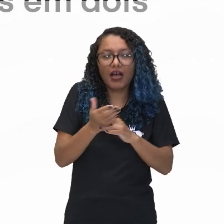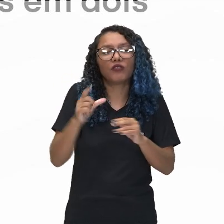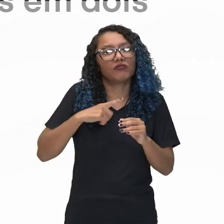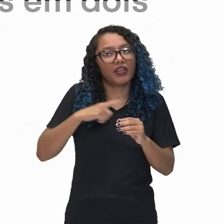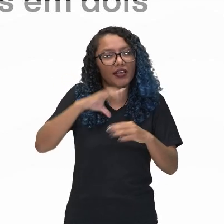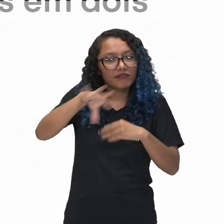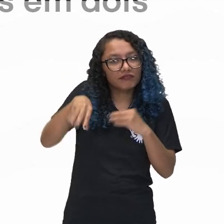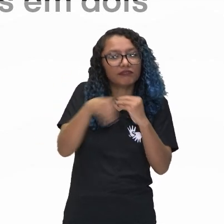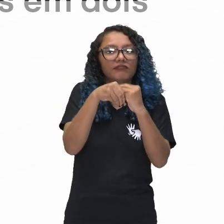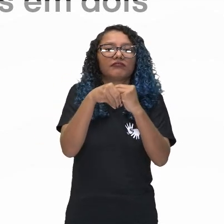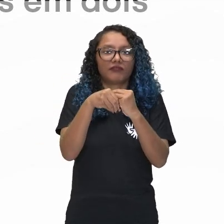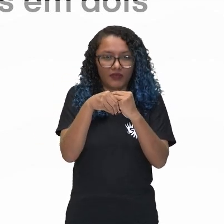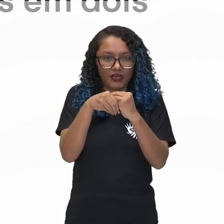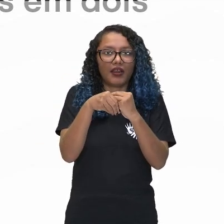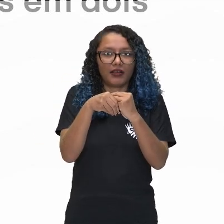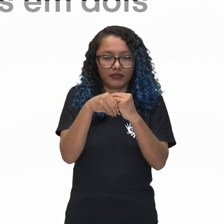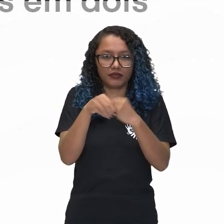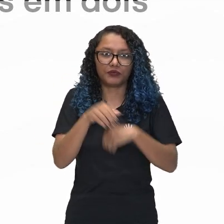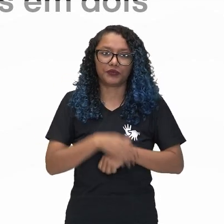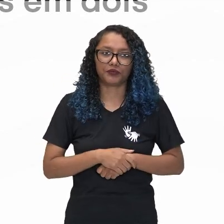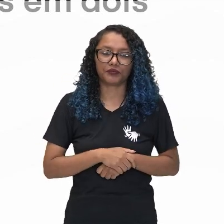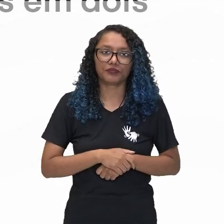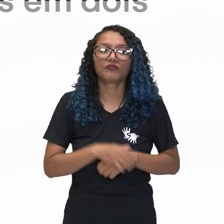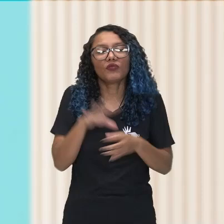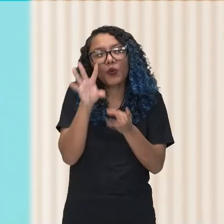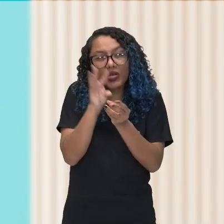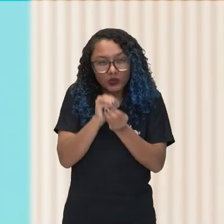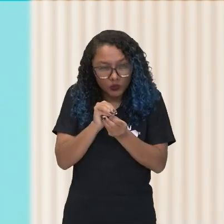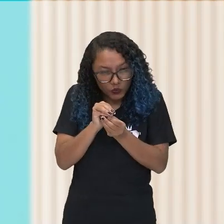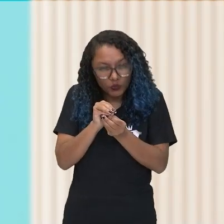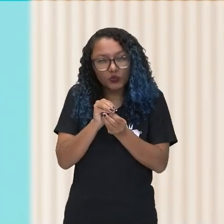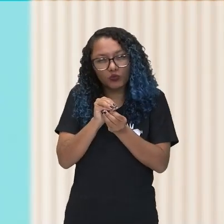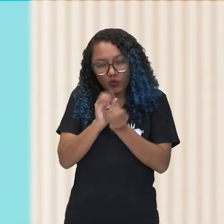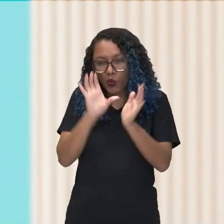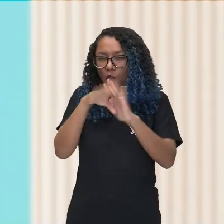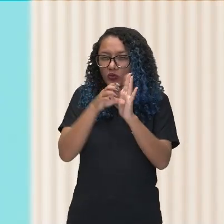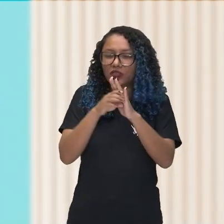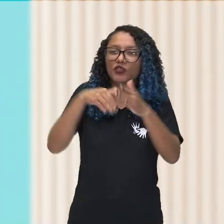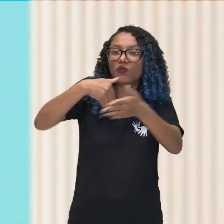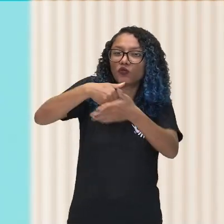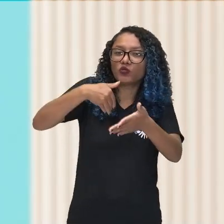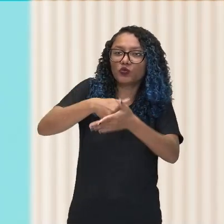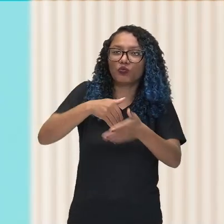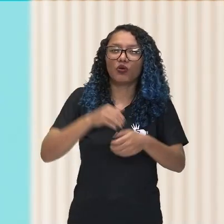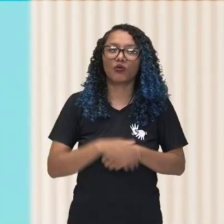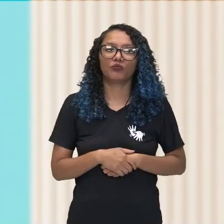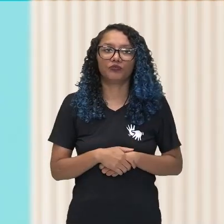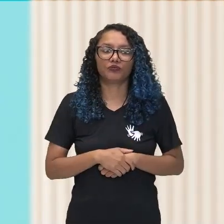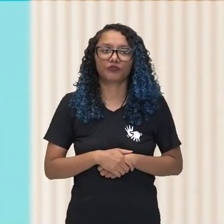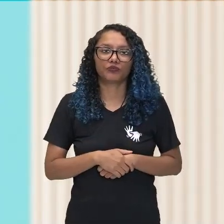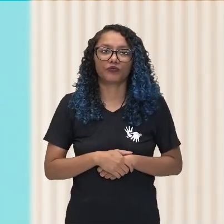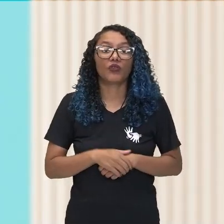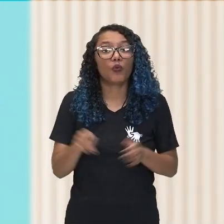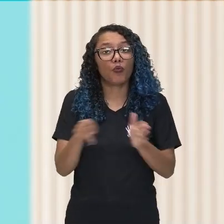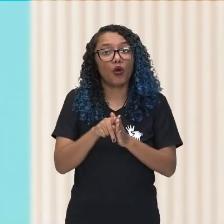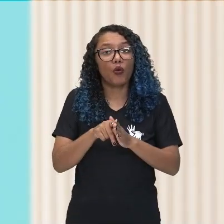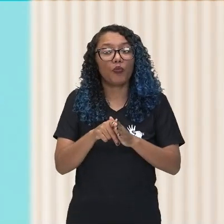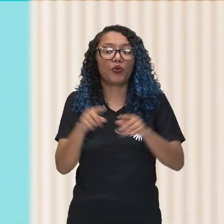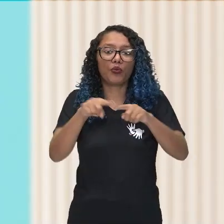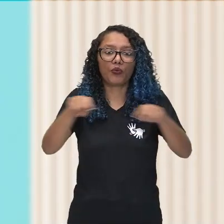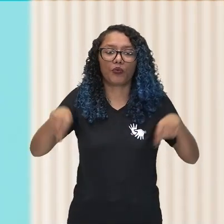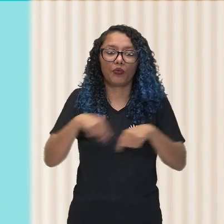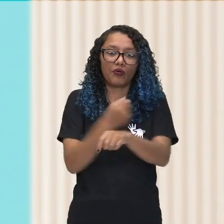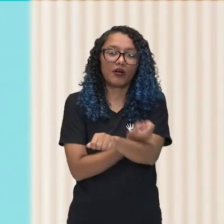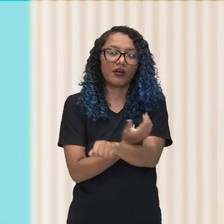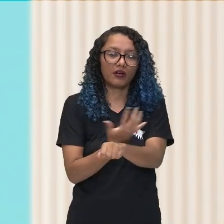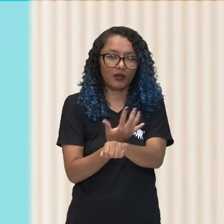bem, então aqui a gente tem um breve resumo sobre o que é o futebol, né? No caso aí, o futebol de campo, que tem essas